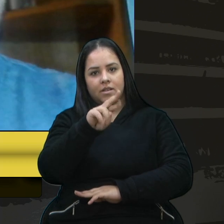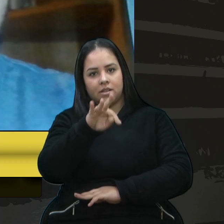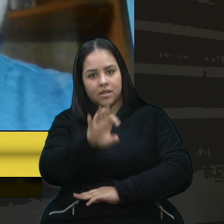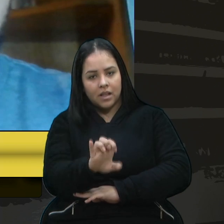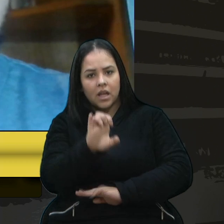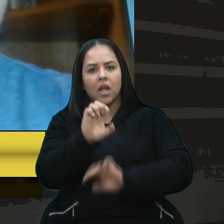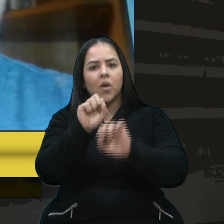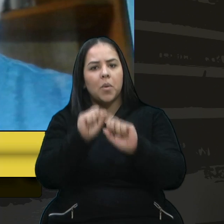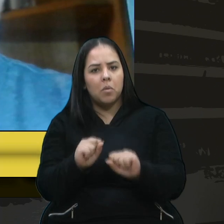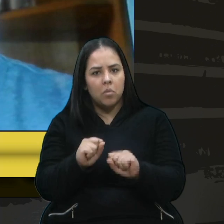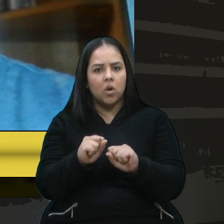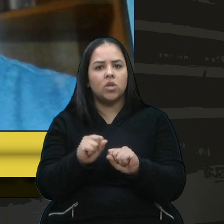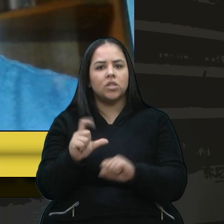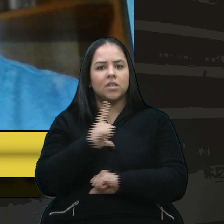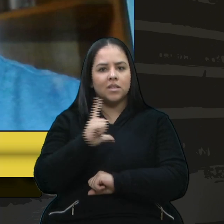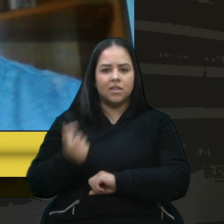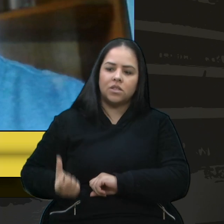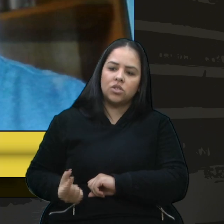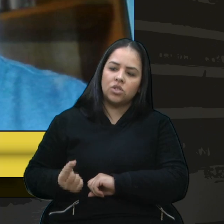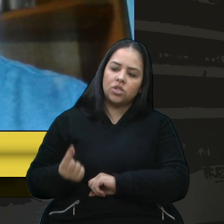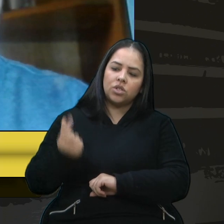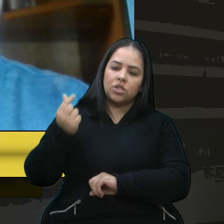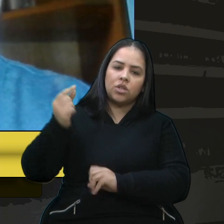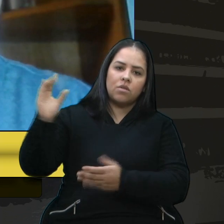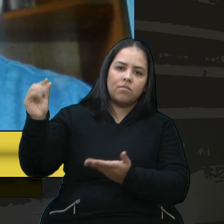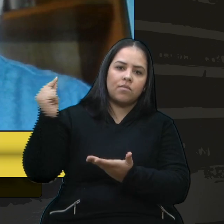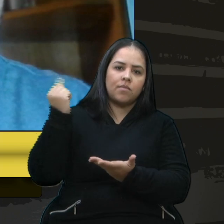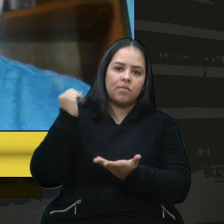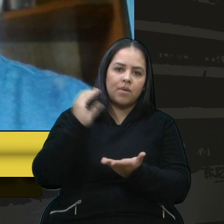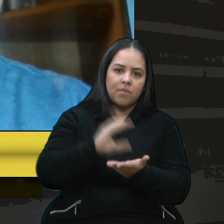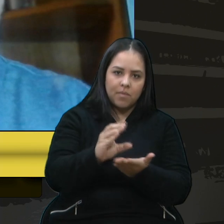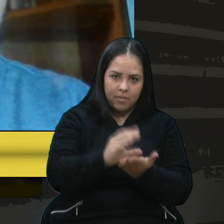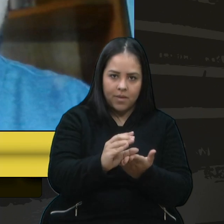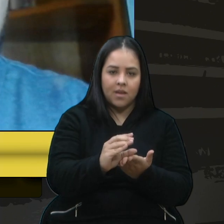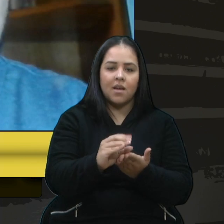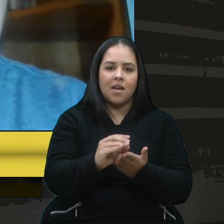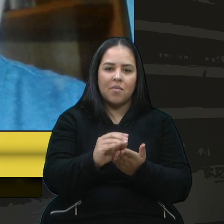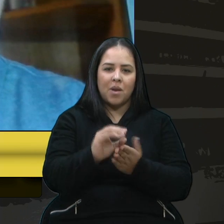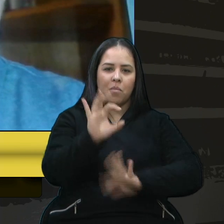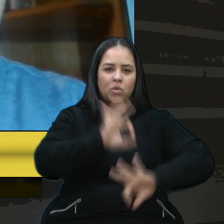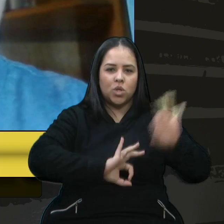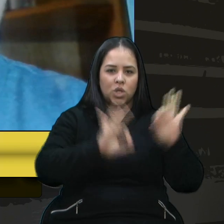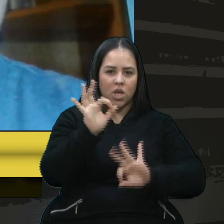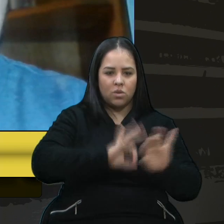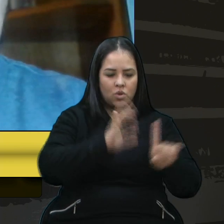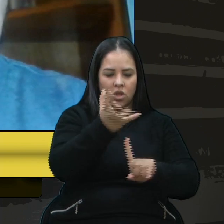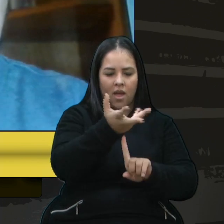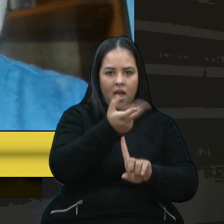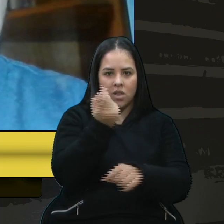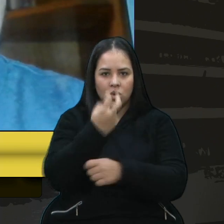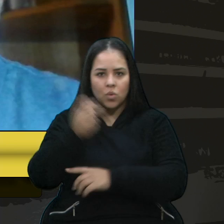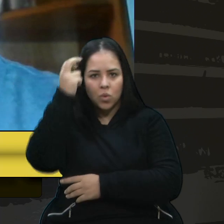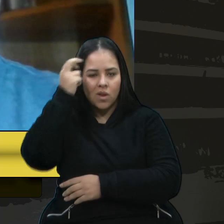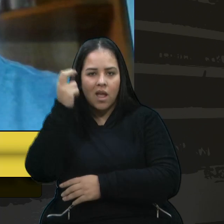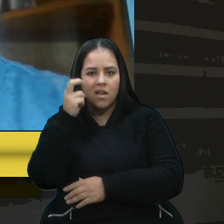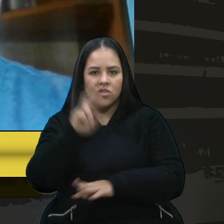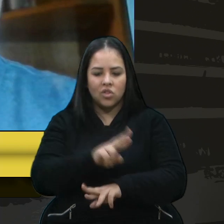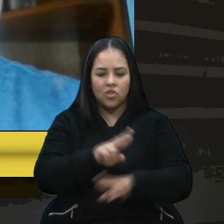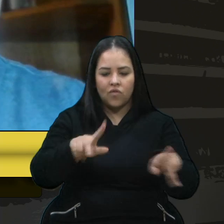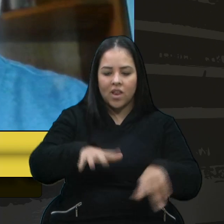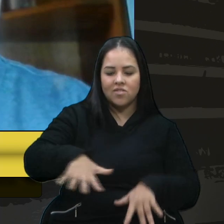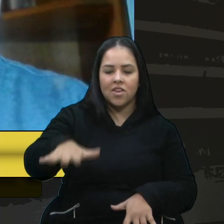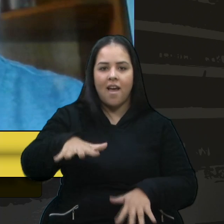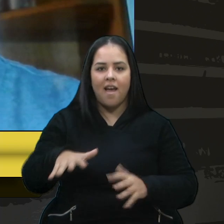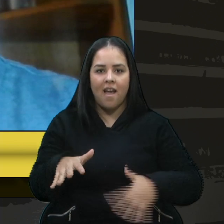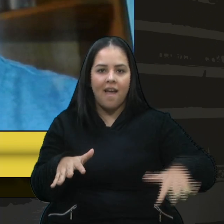esse recurso financeiro para projetos artísticos e culturais em diversas áreas,